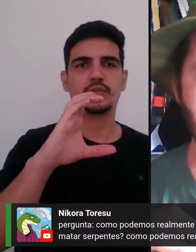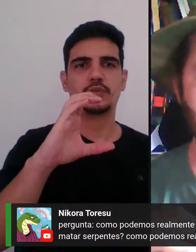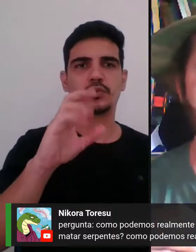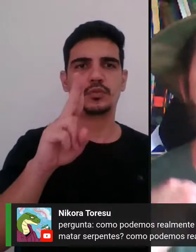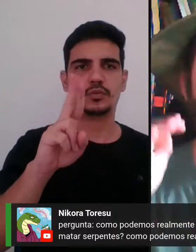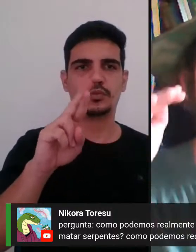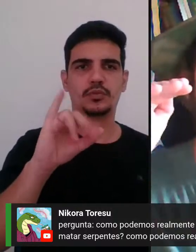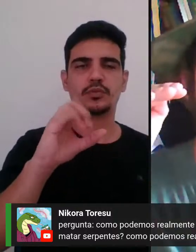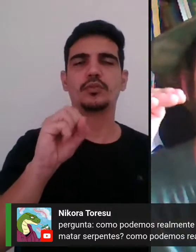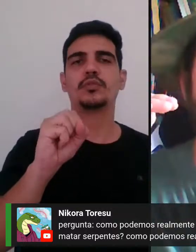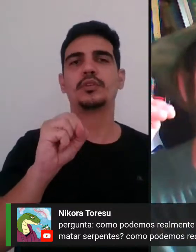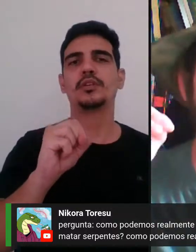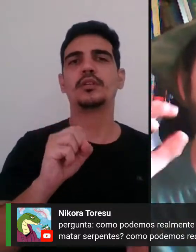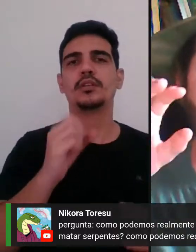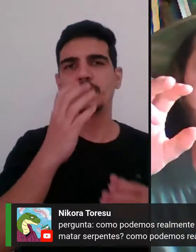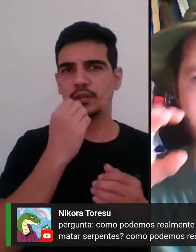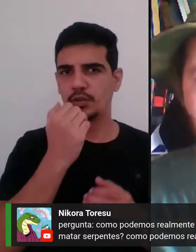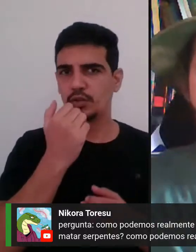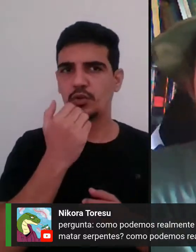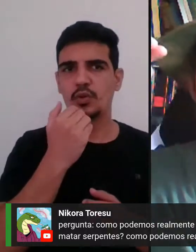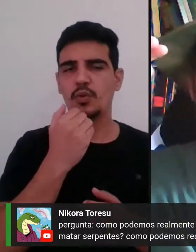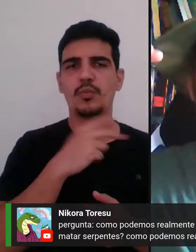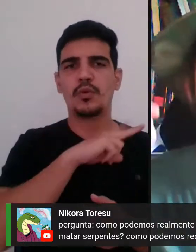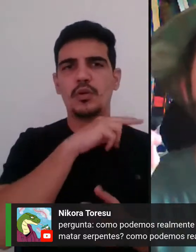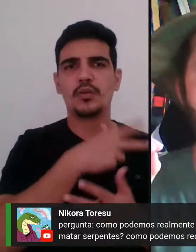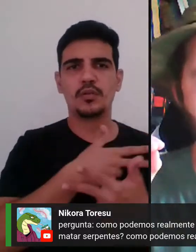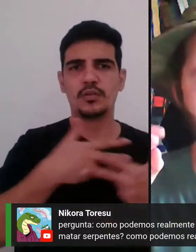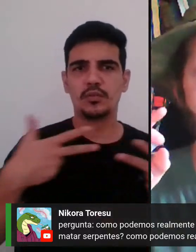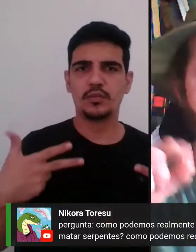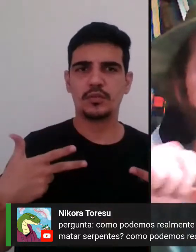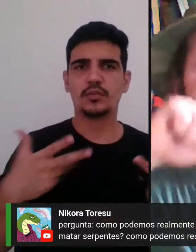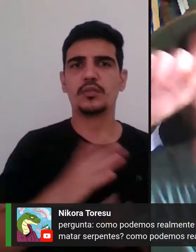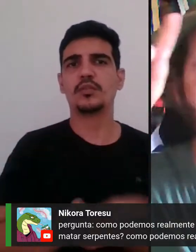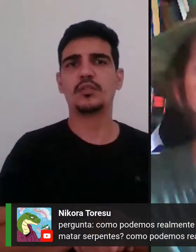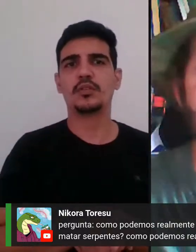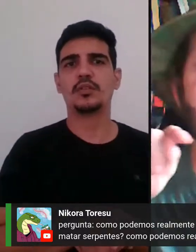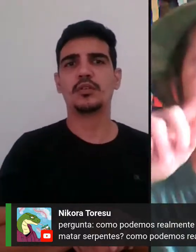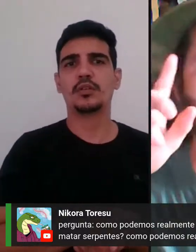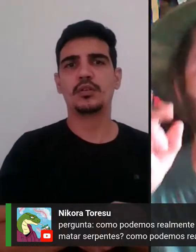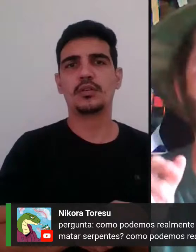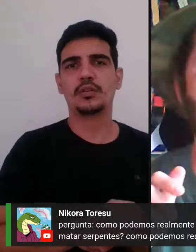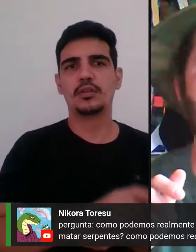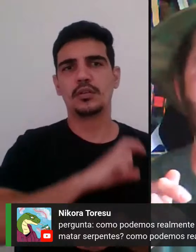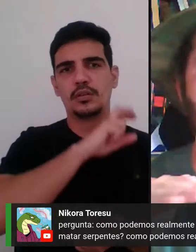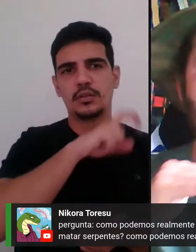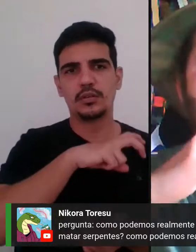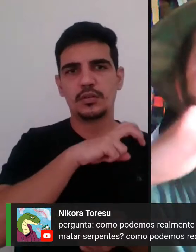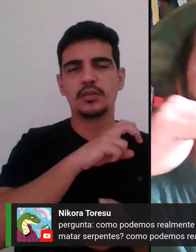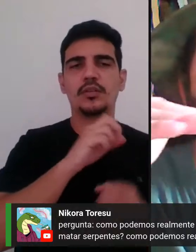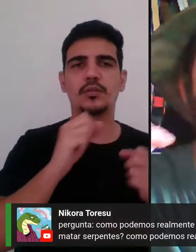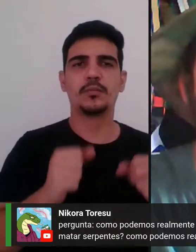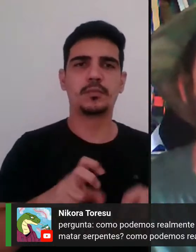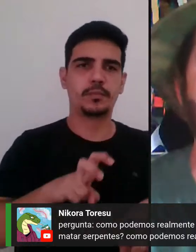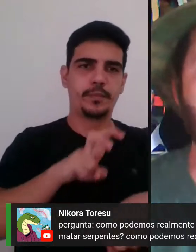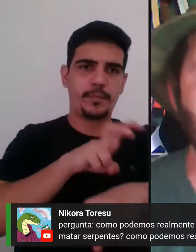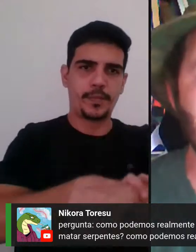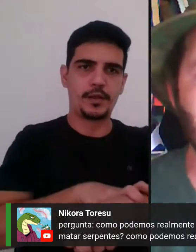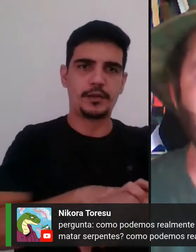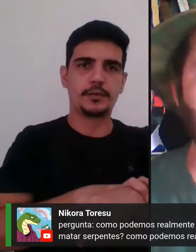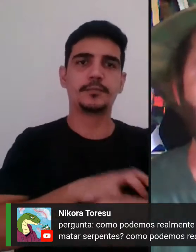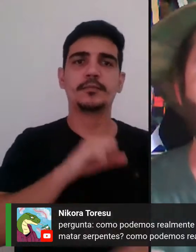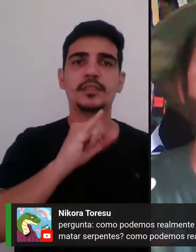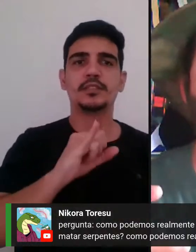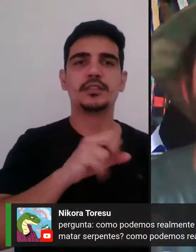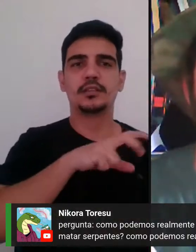animais, né? Uma cobra, ela vai servir de alimento com gavião. Então, ela está presente na cadeia alimentar. Se desaparecer as